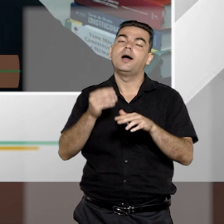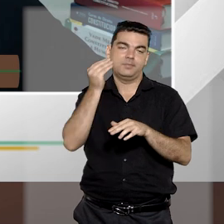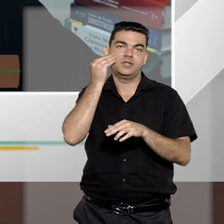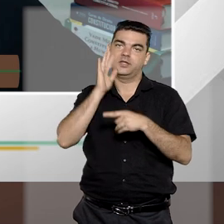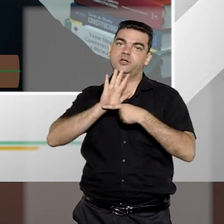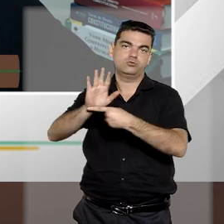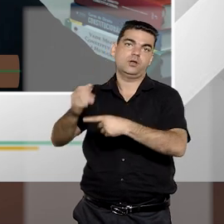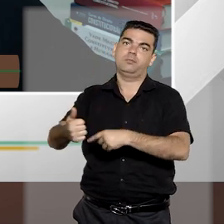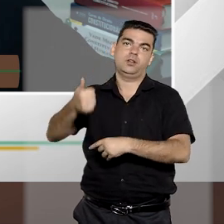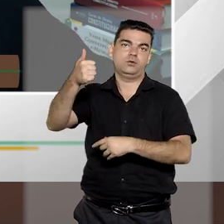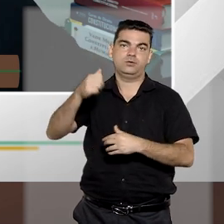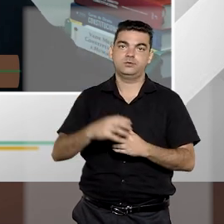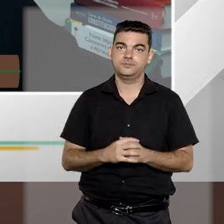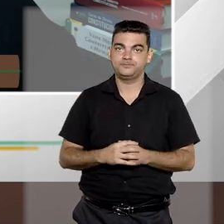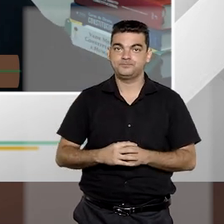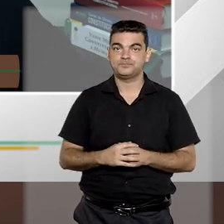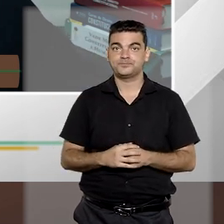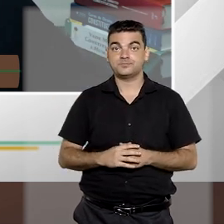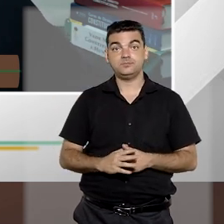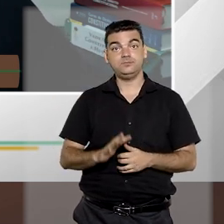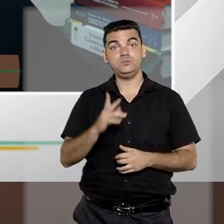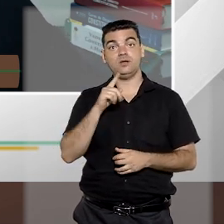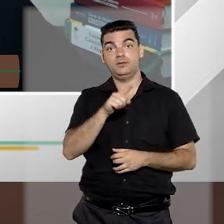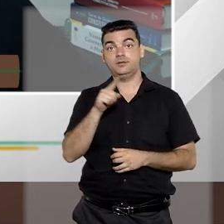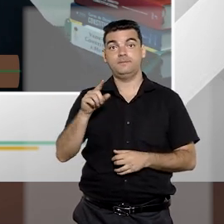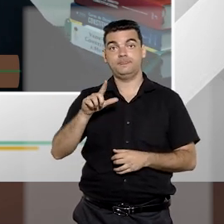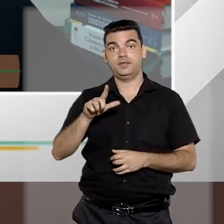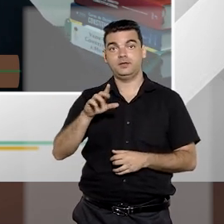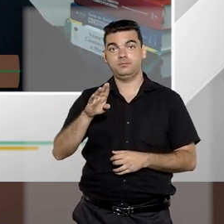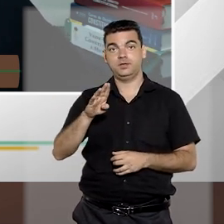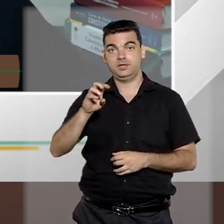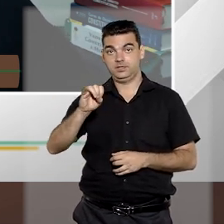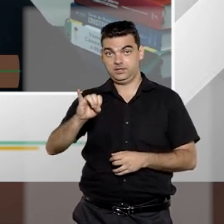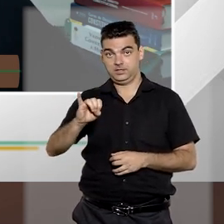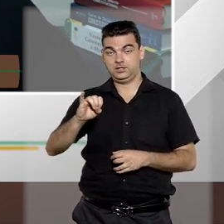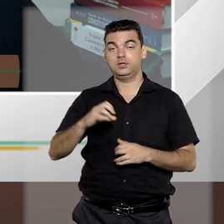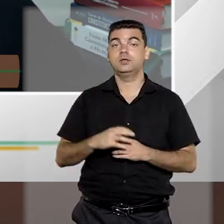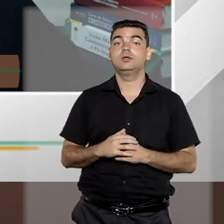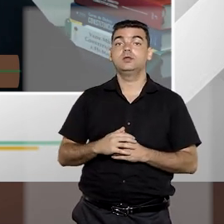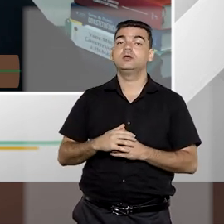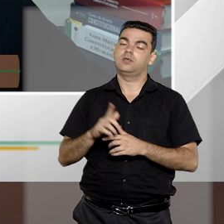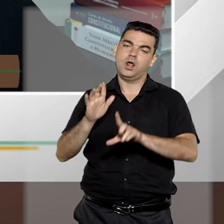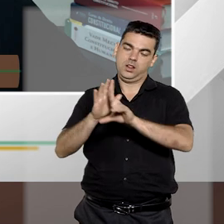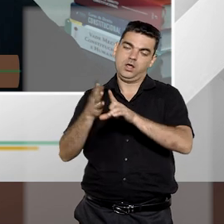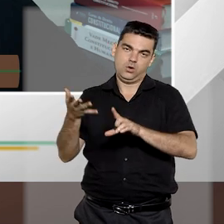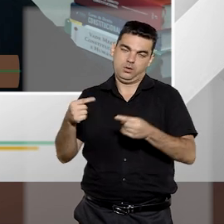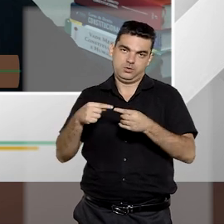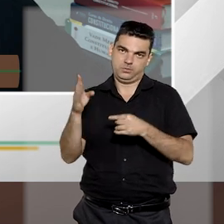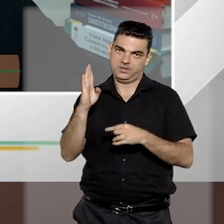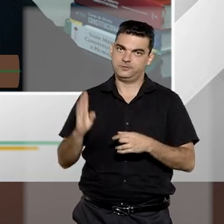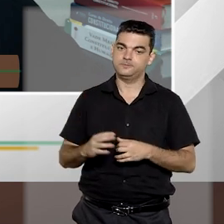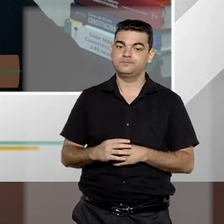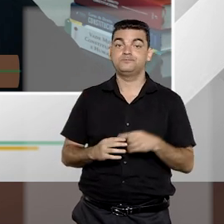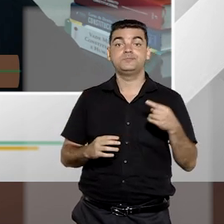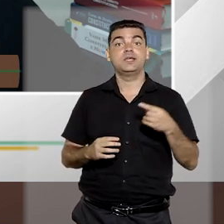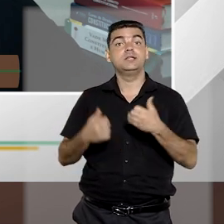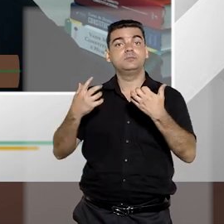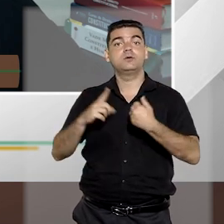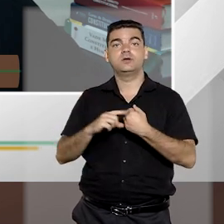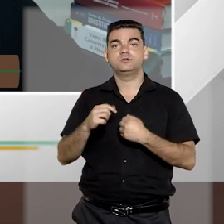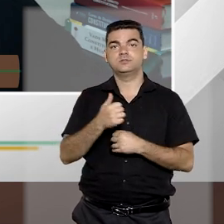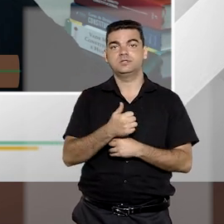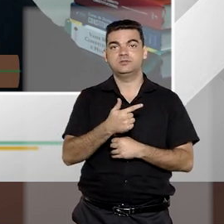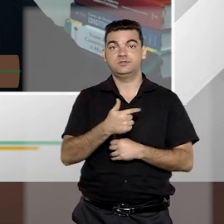fato a realidade do cidadão. Lembrando que a própria LBI, né, a nossa, nosso Estatuto da Pessoa com Deficiência, ele traz no seu